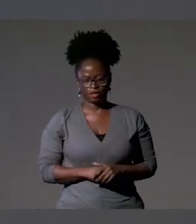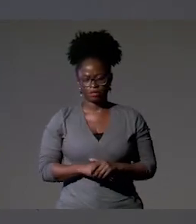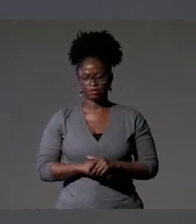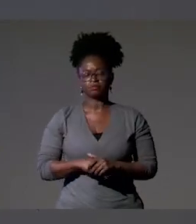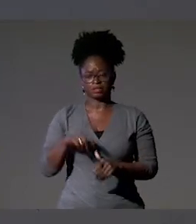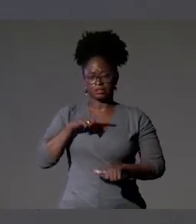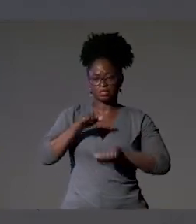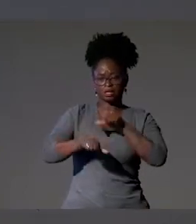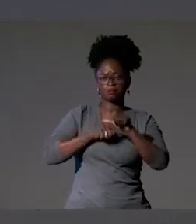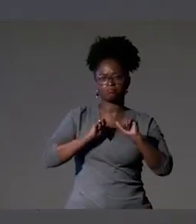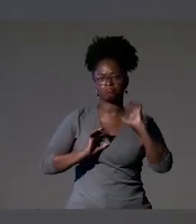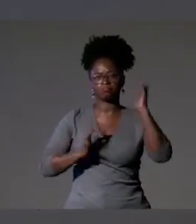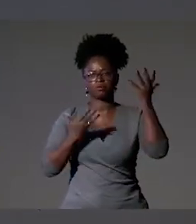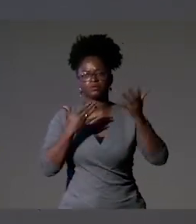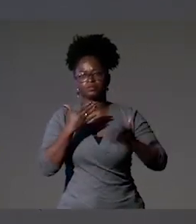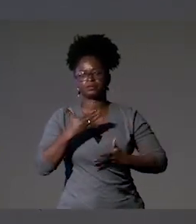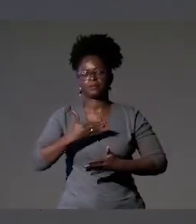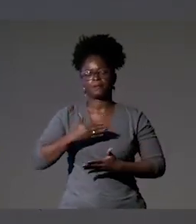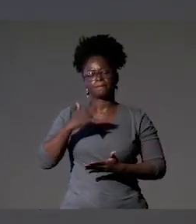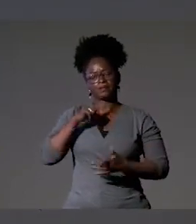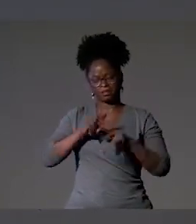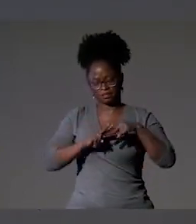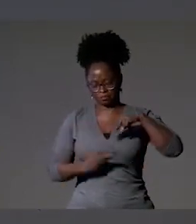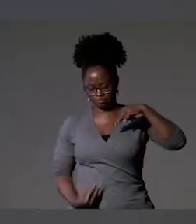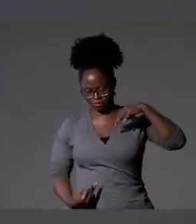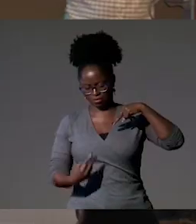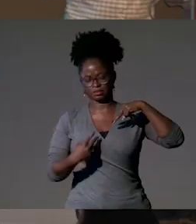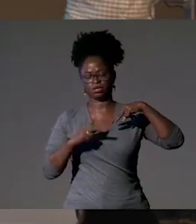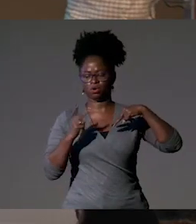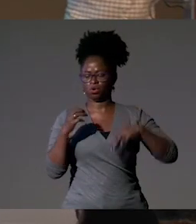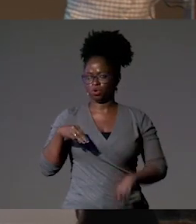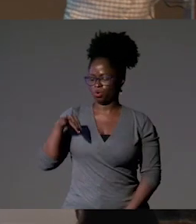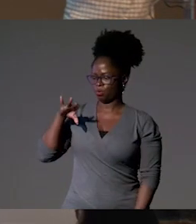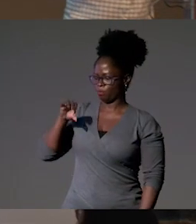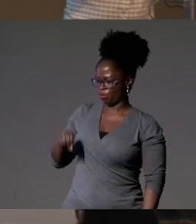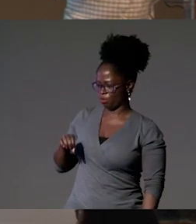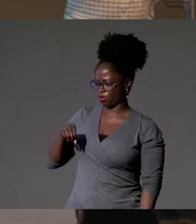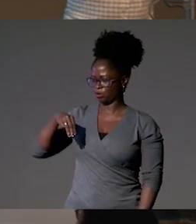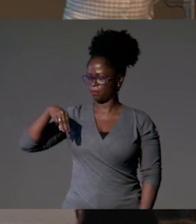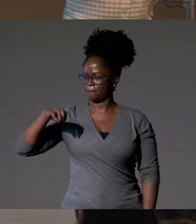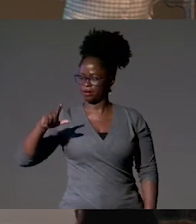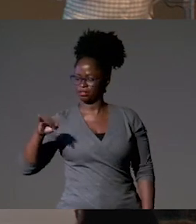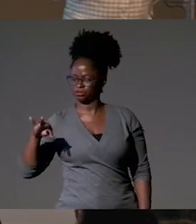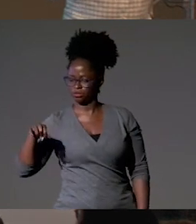com mudanças de temperatura, hormônio de crescimento, testosterona, melatonina,